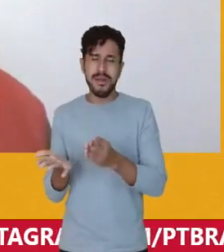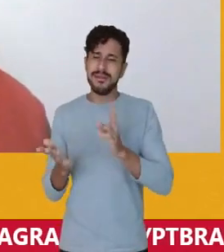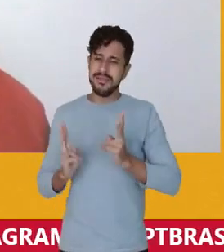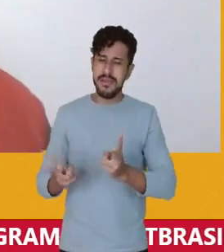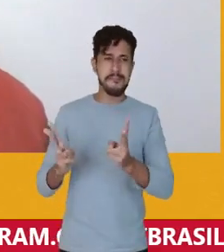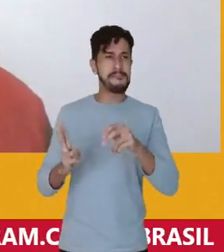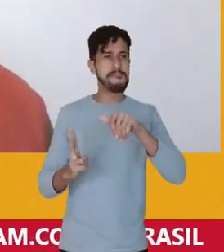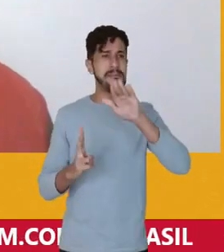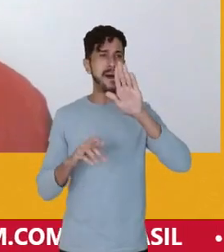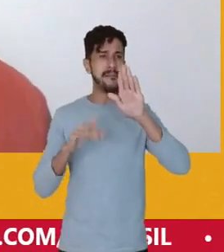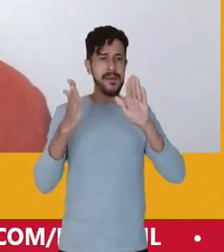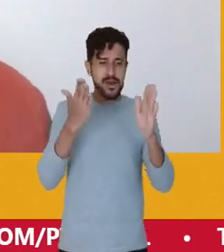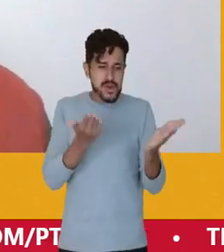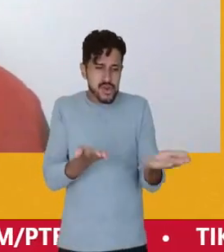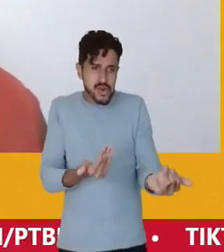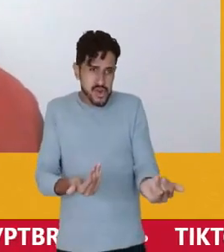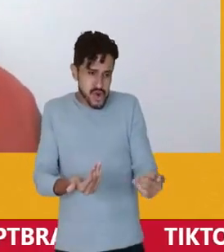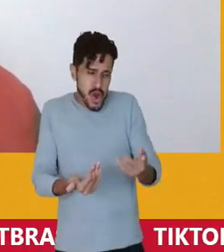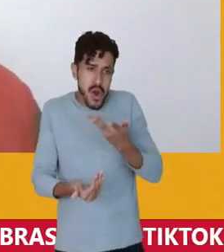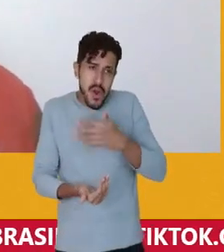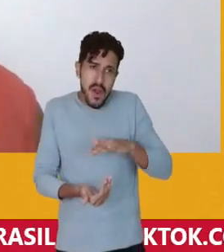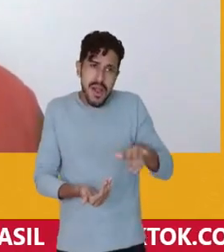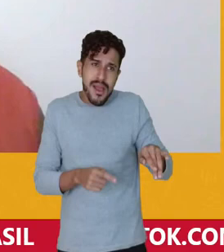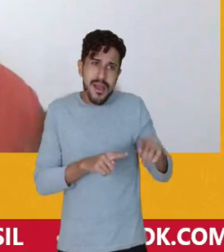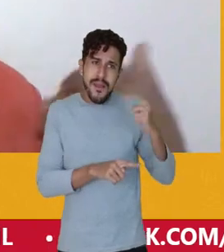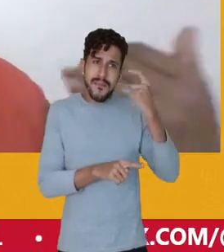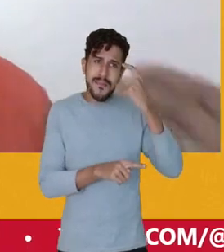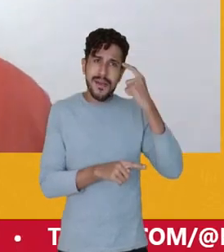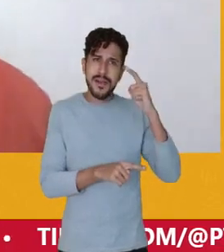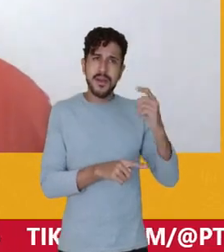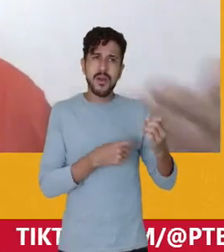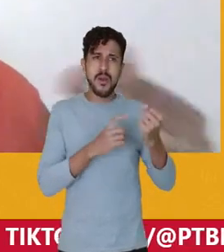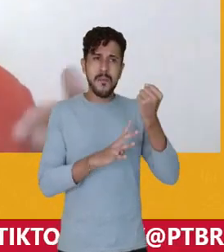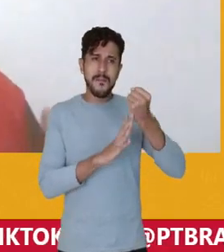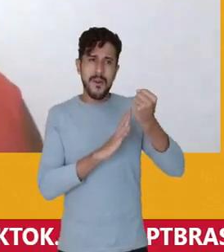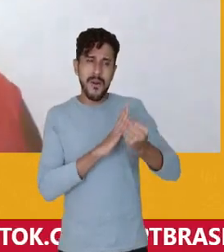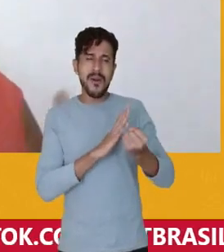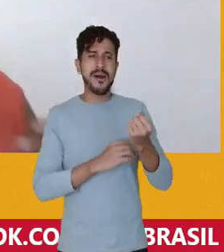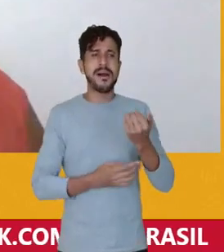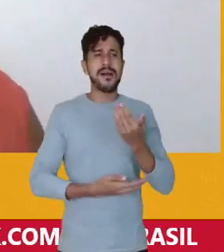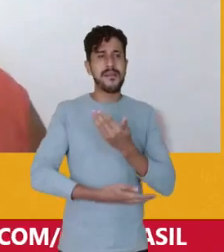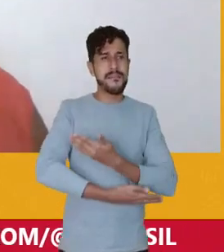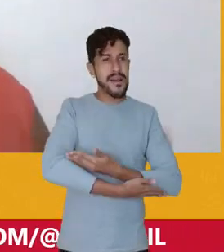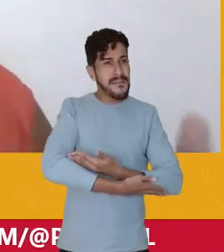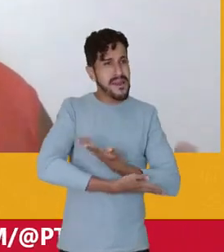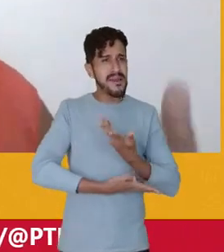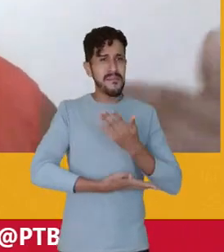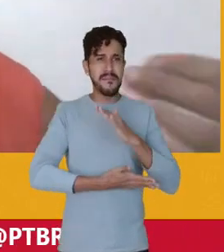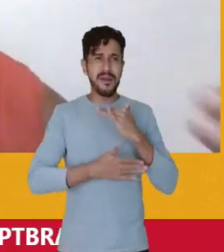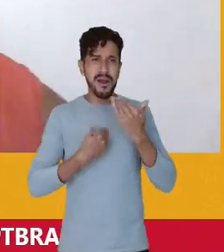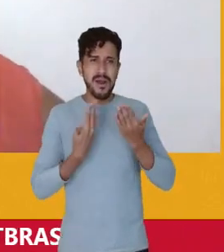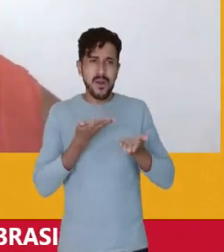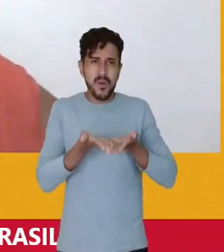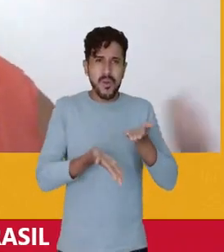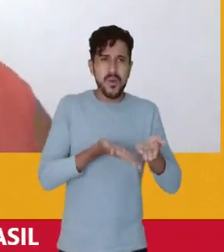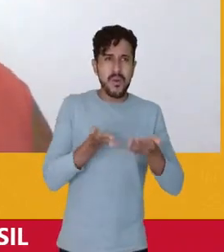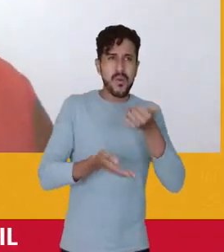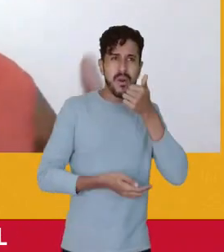vez mais cedo, se nós pensarmos, por exemplo, na questão da mortalidade infantil, se nós pensarmos nos cuidados que uma